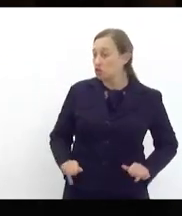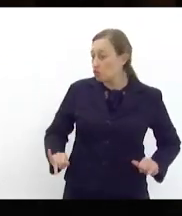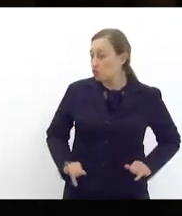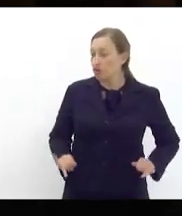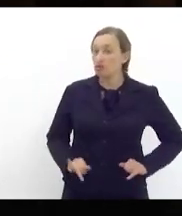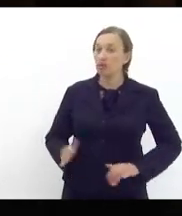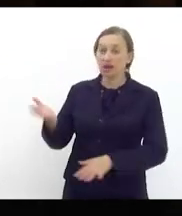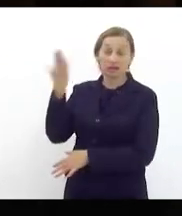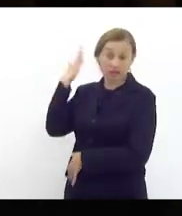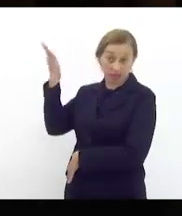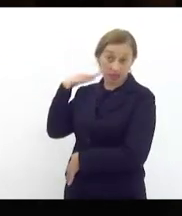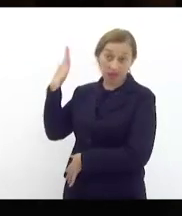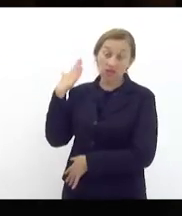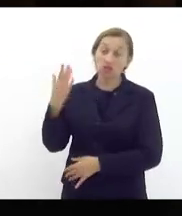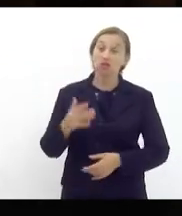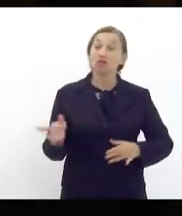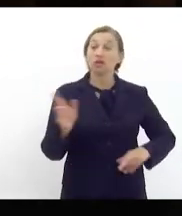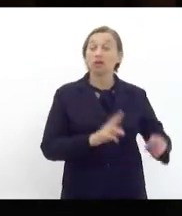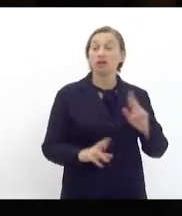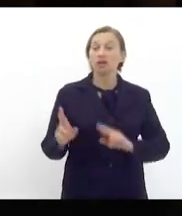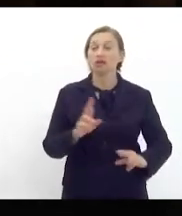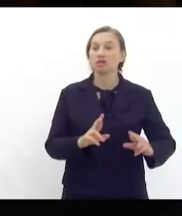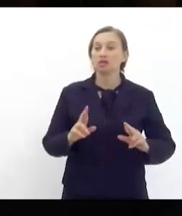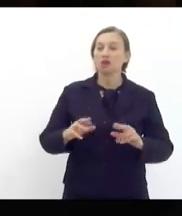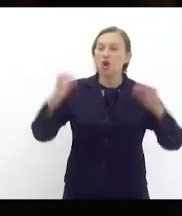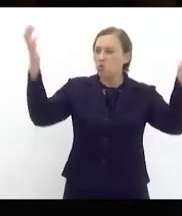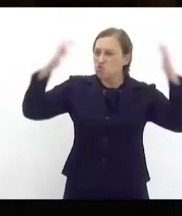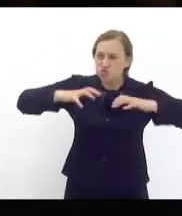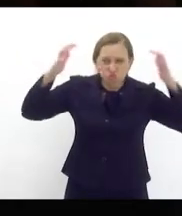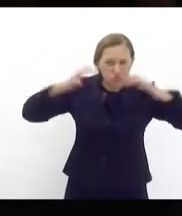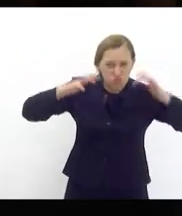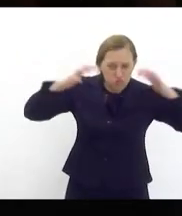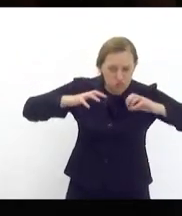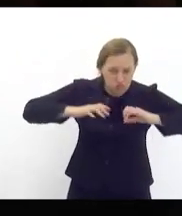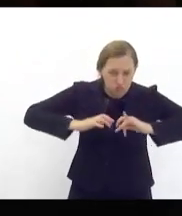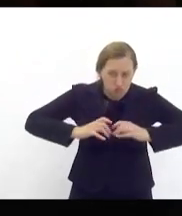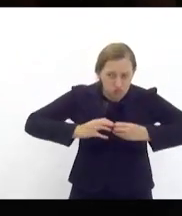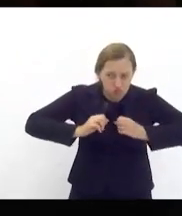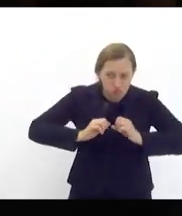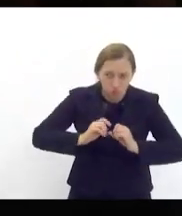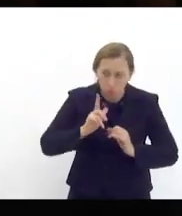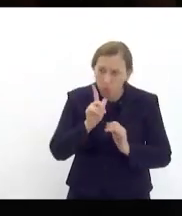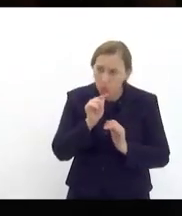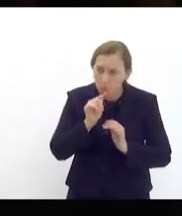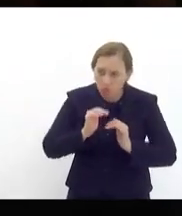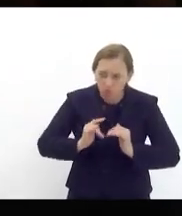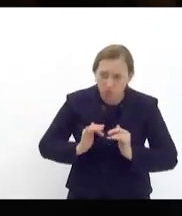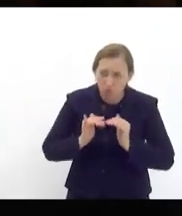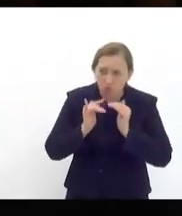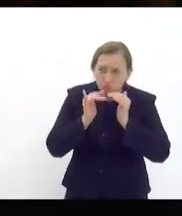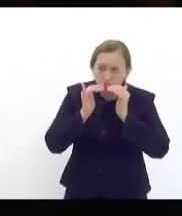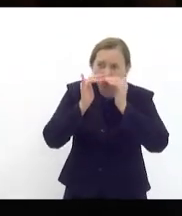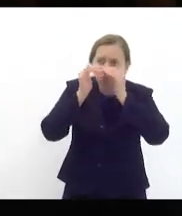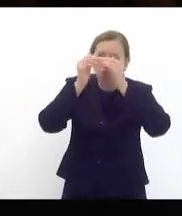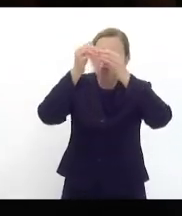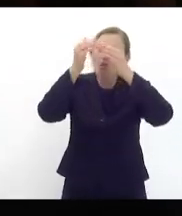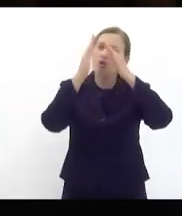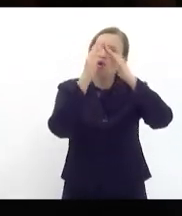gravíssima com relação às enchentes em Teresópolis. Muitas casas lá foram condenadas,